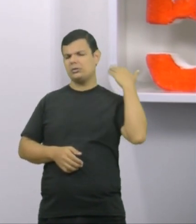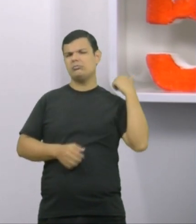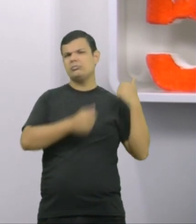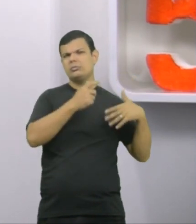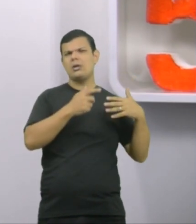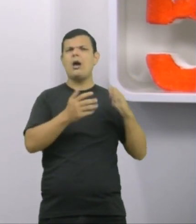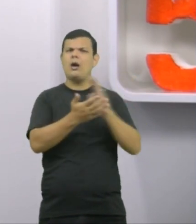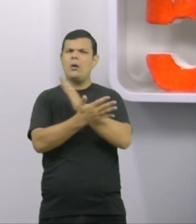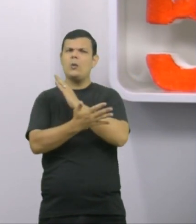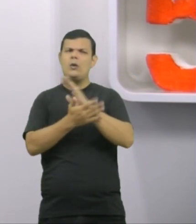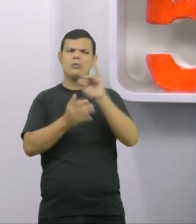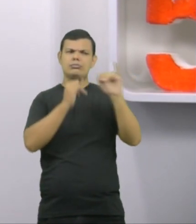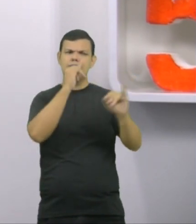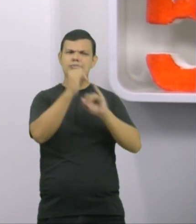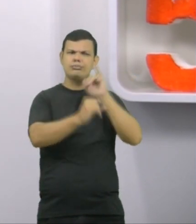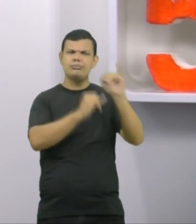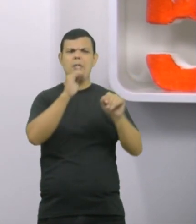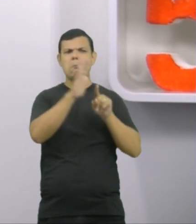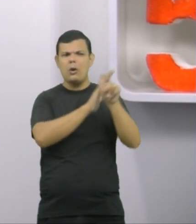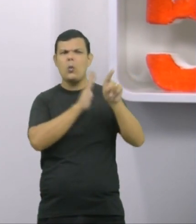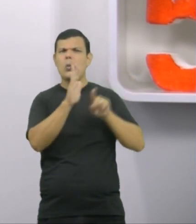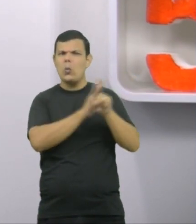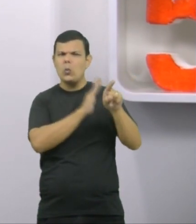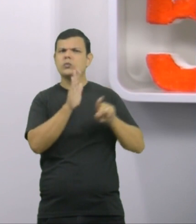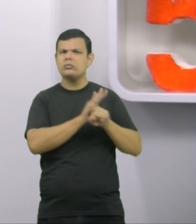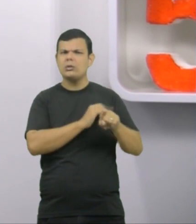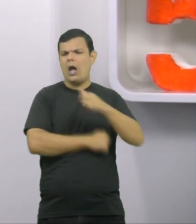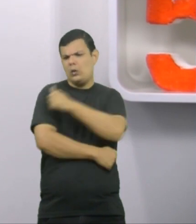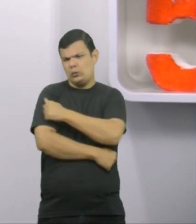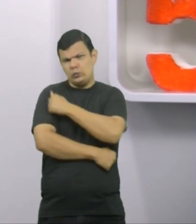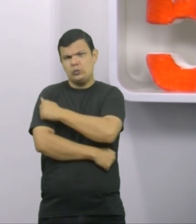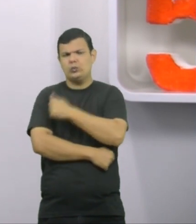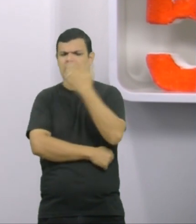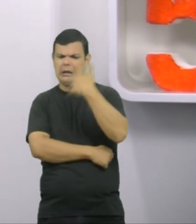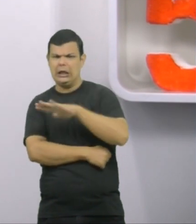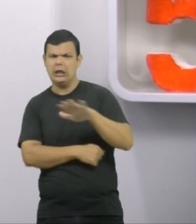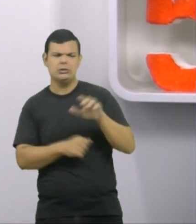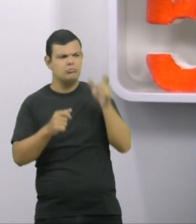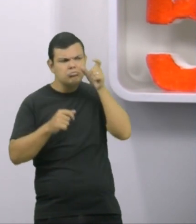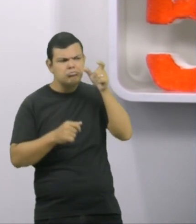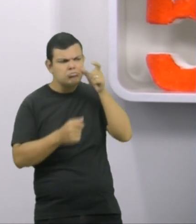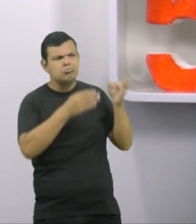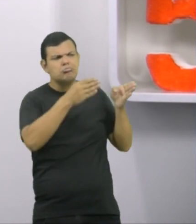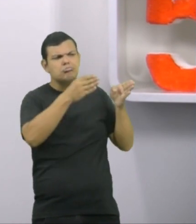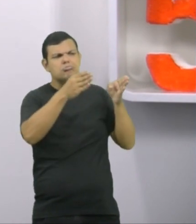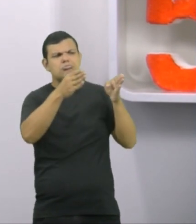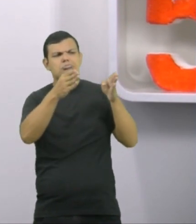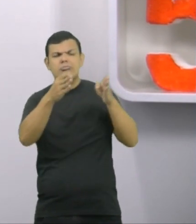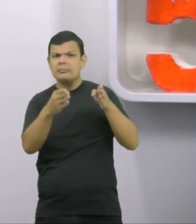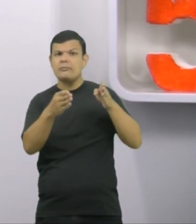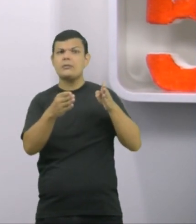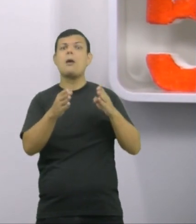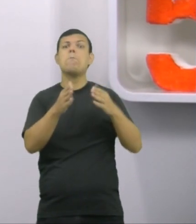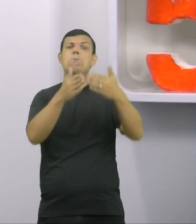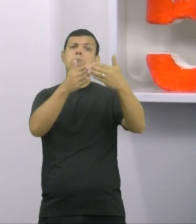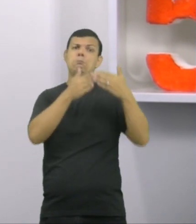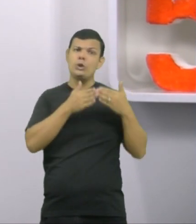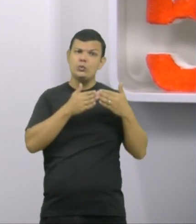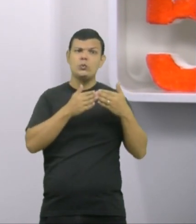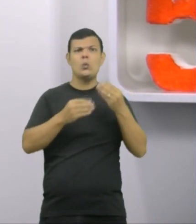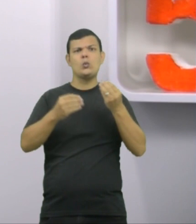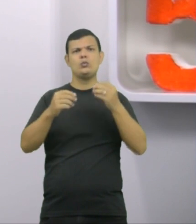vim recebendo algumas mensagens, algumas perguntas de alunos, de crianças que acompanham as teleaulas do Educa Belém e pediram para eu tirar